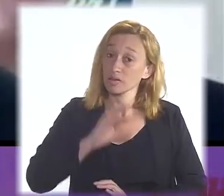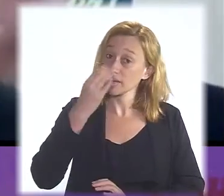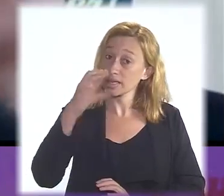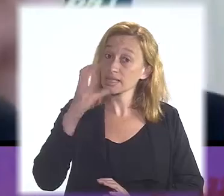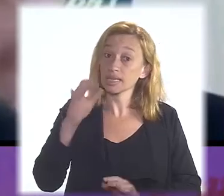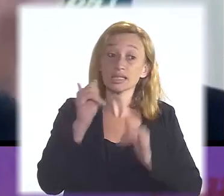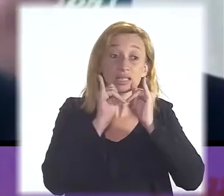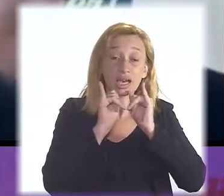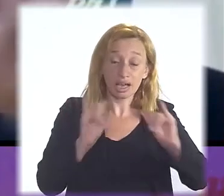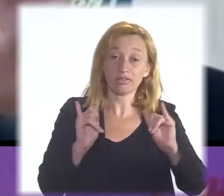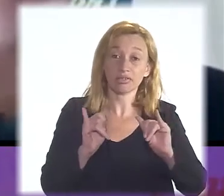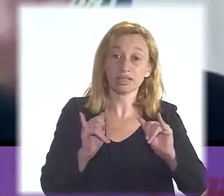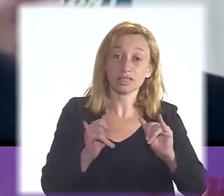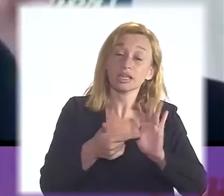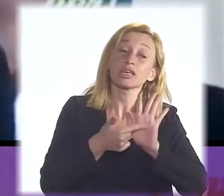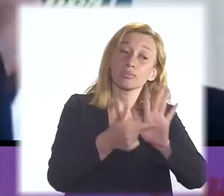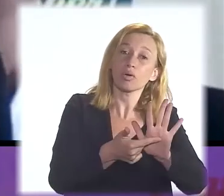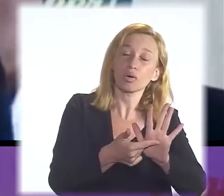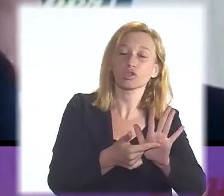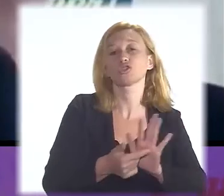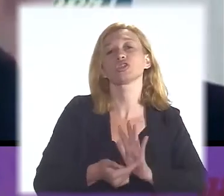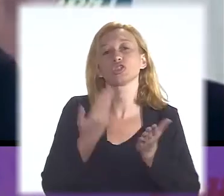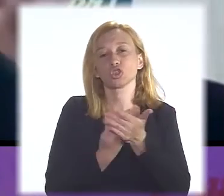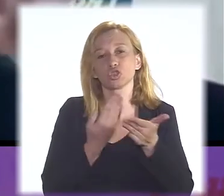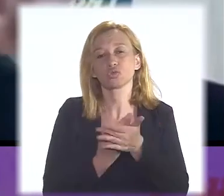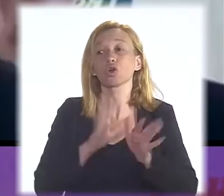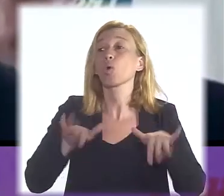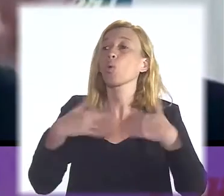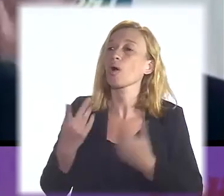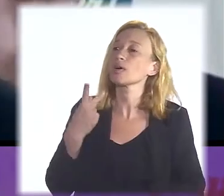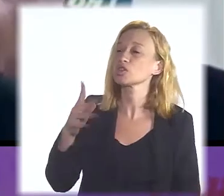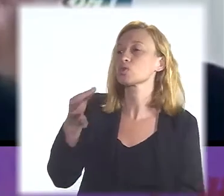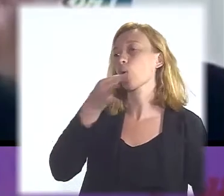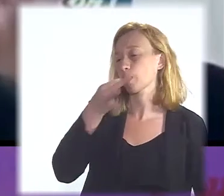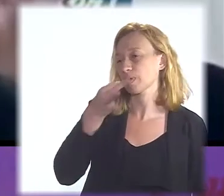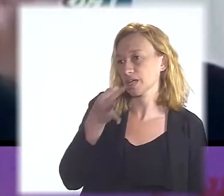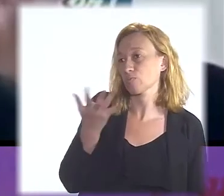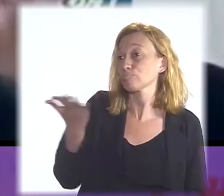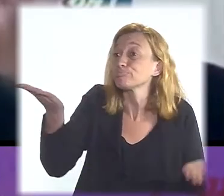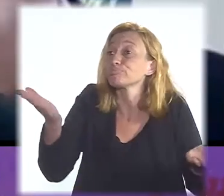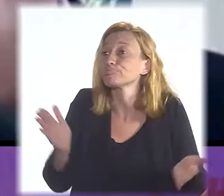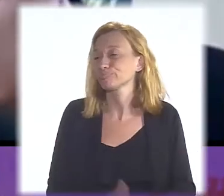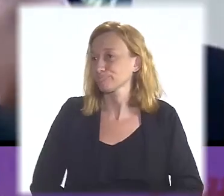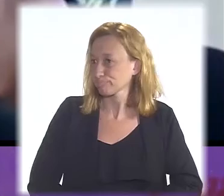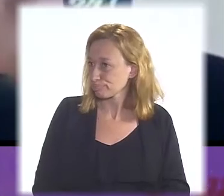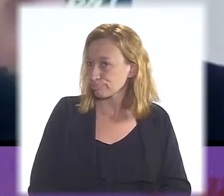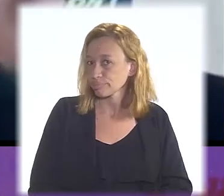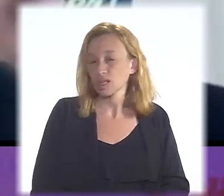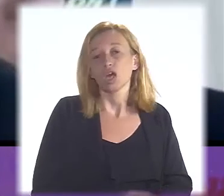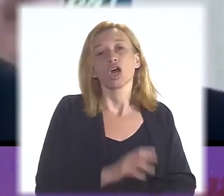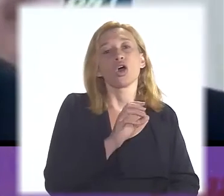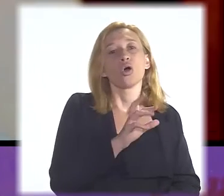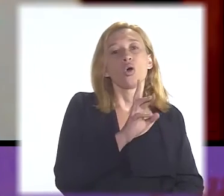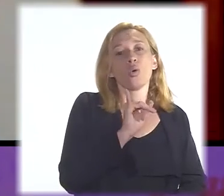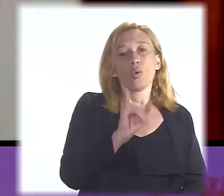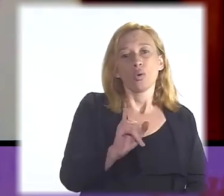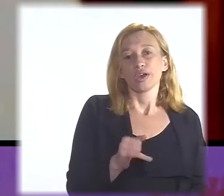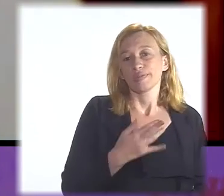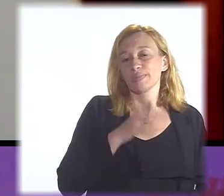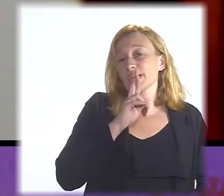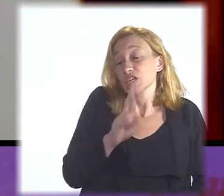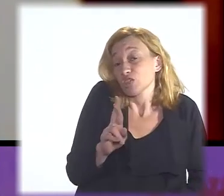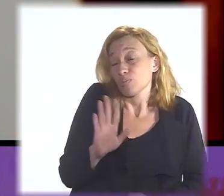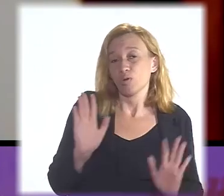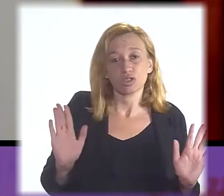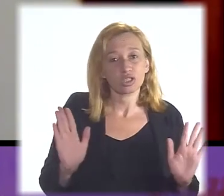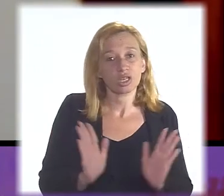que a ciência divulga, aquilo que a ciência estuda? Qual é a sua opinião? O porquê disso, Luiz? Rui, a minha resposta